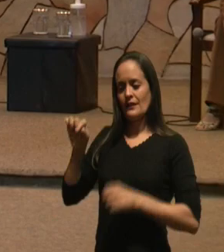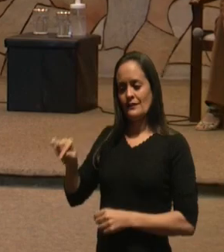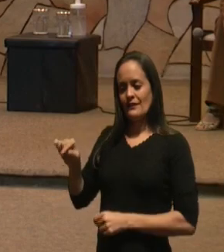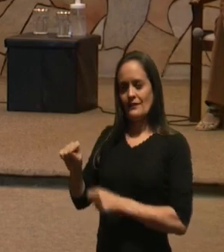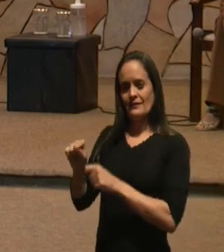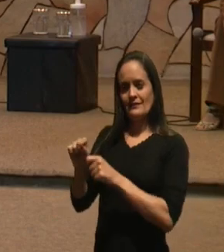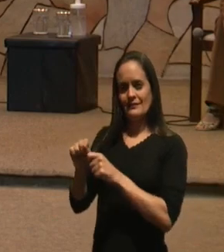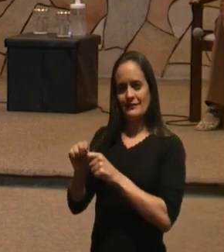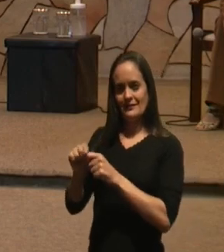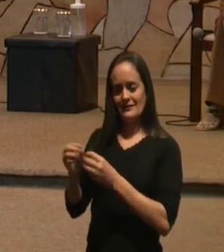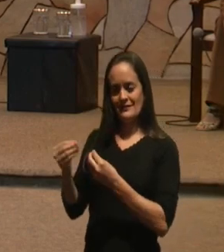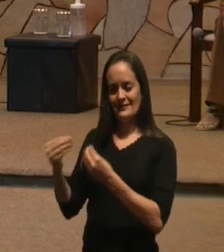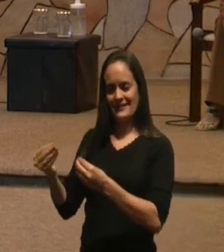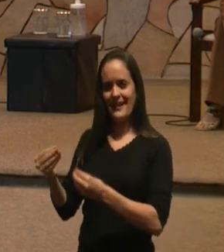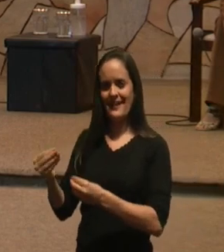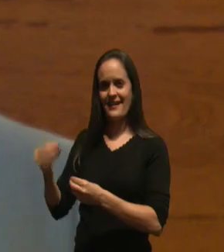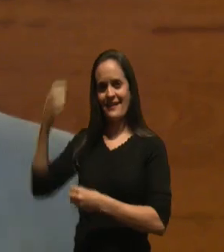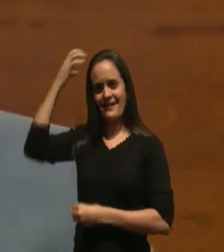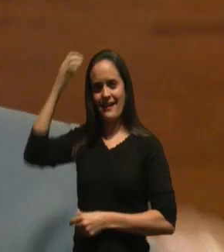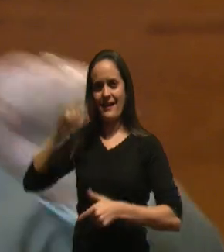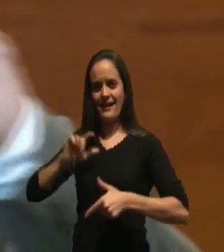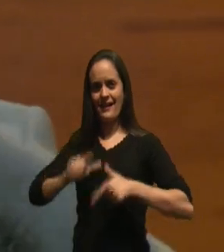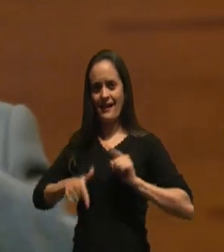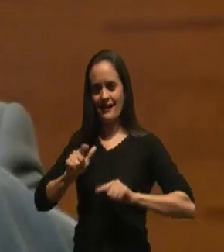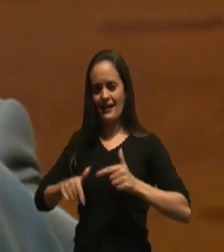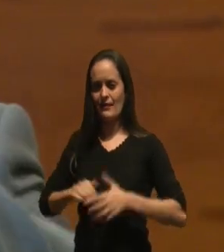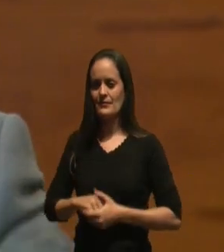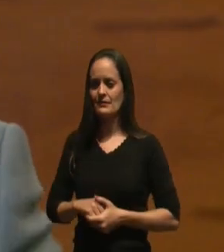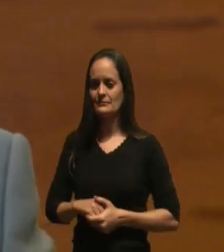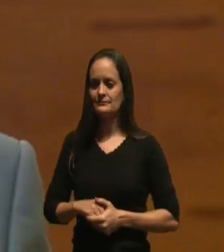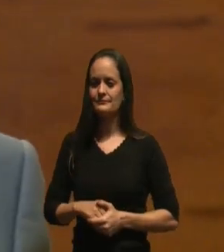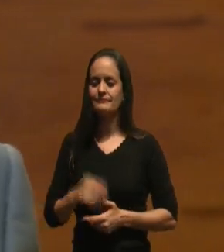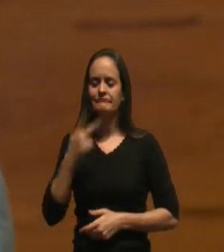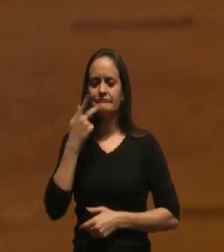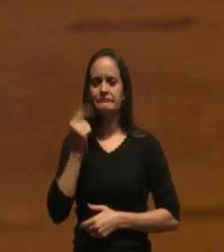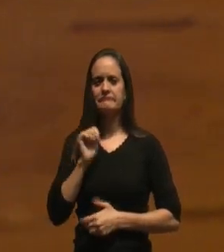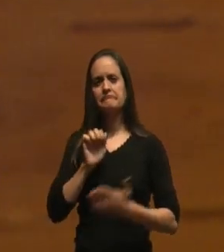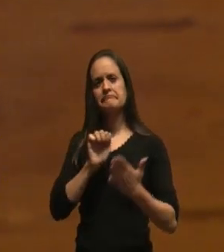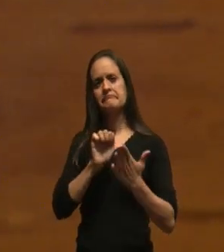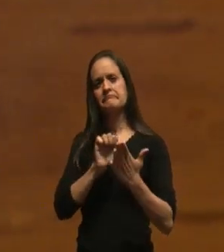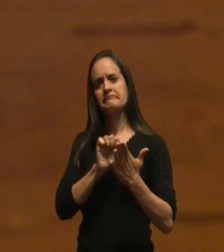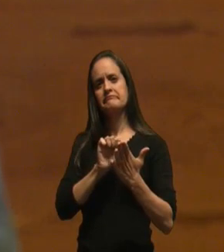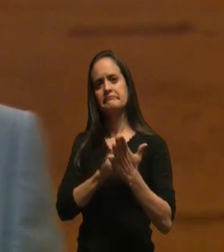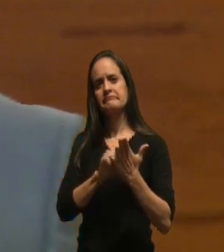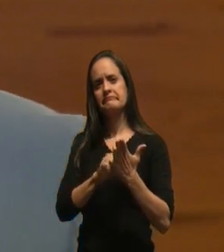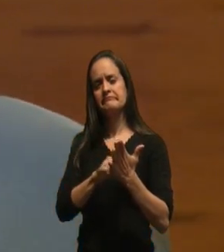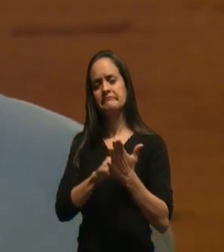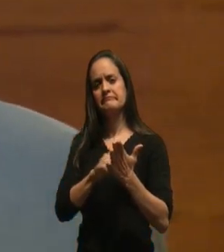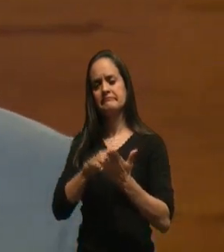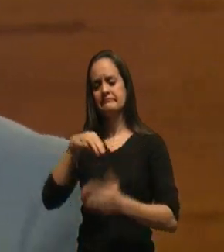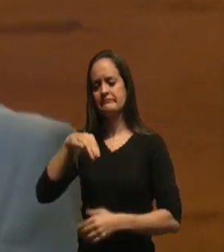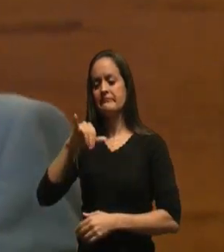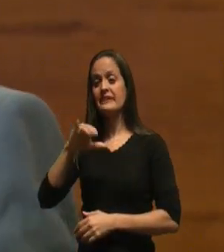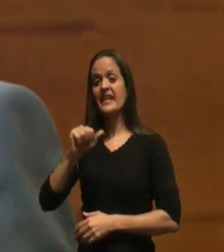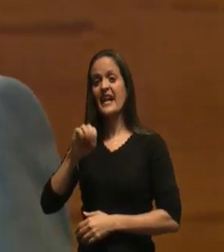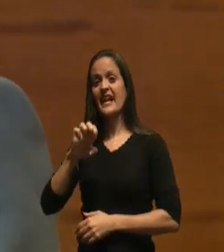escudeiro, fiel mensageiro, creio que bateu a porta da casa de Micaías e disse assim: Micaías, escute